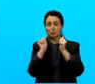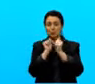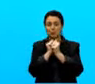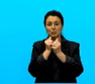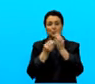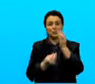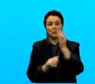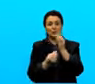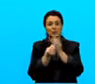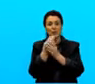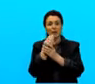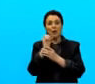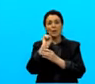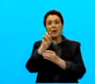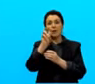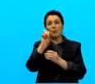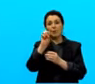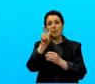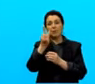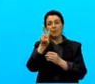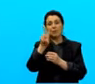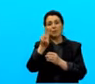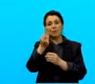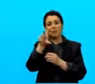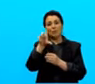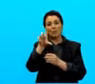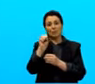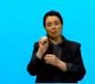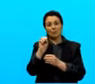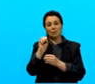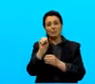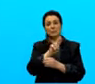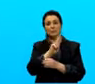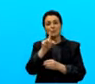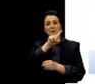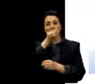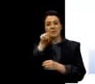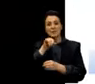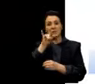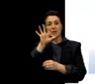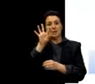gera o óvulo, que é o zigoto.